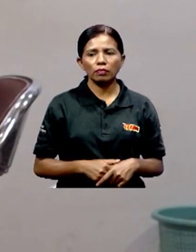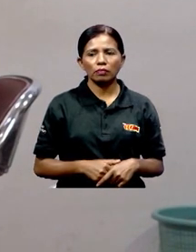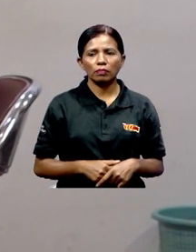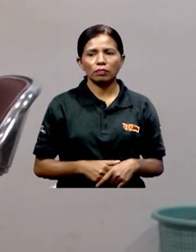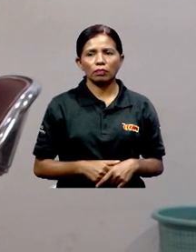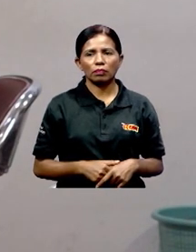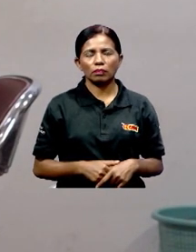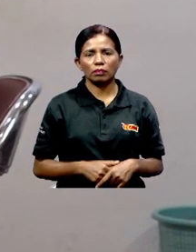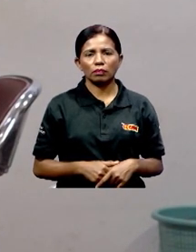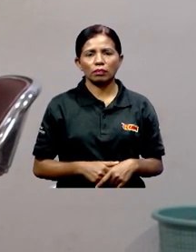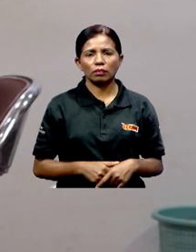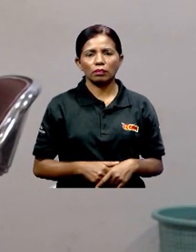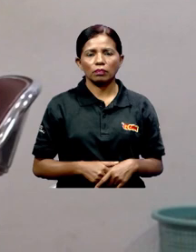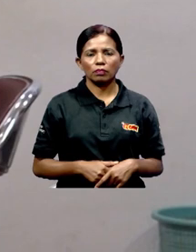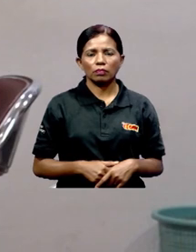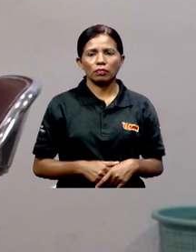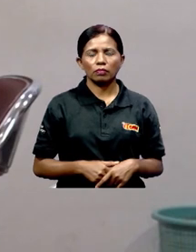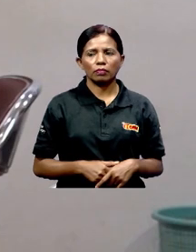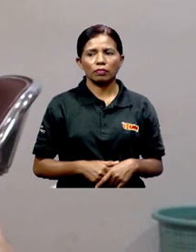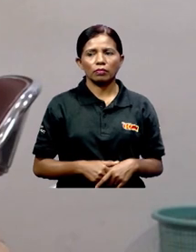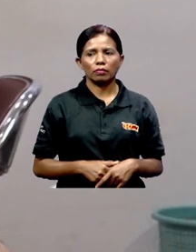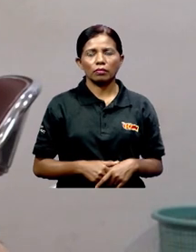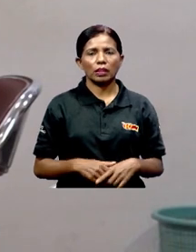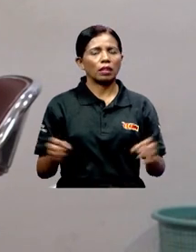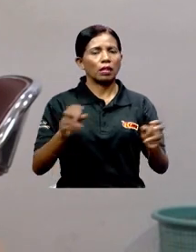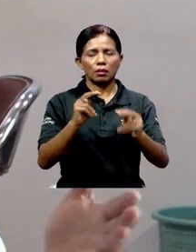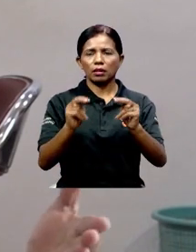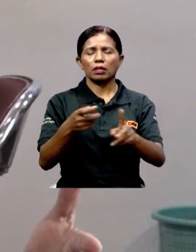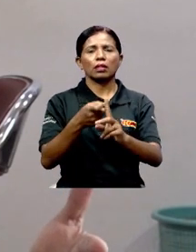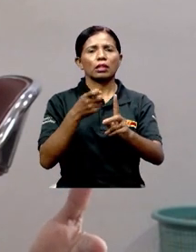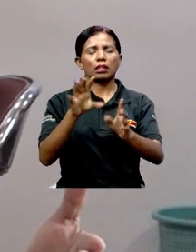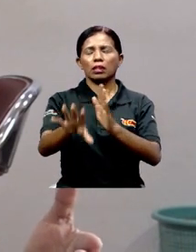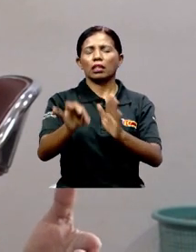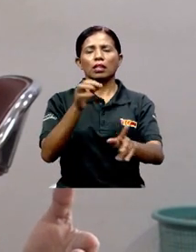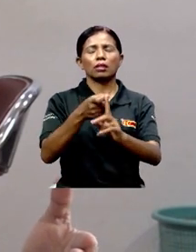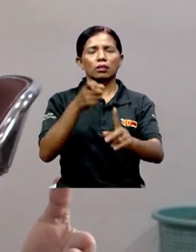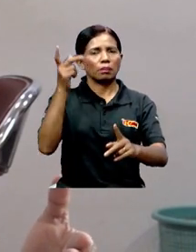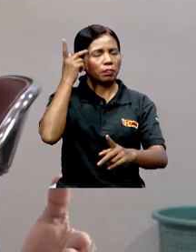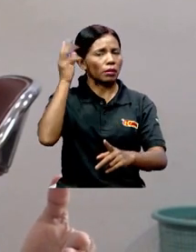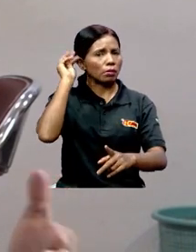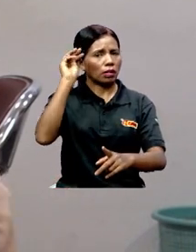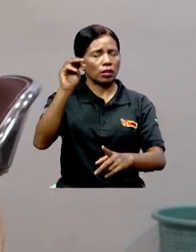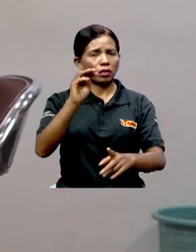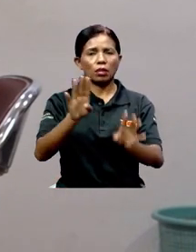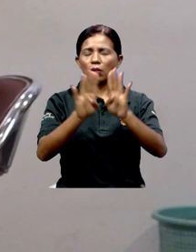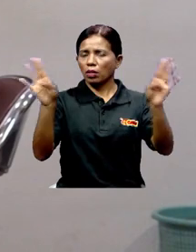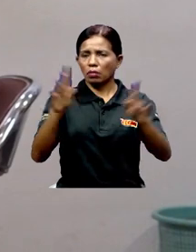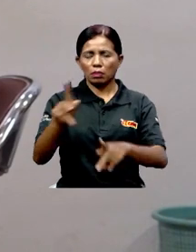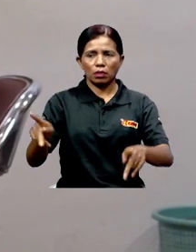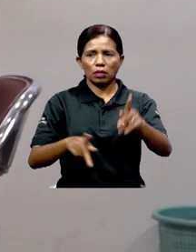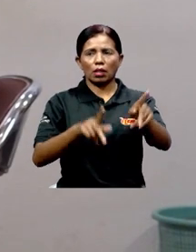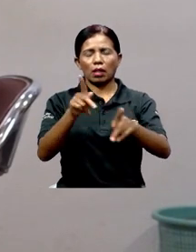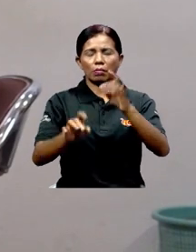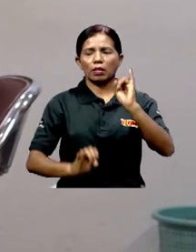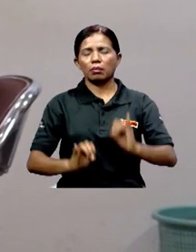para precisa indicar o seu primeiro-ministro? Não, precisa indicar. Logo para o público, é. É uma independência de Mos